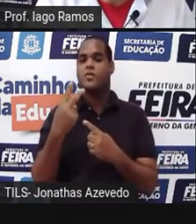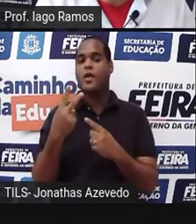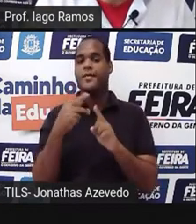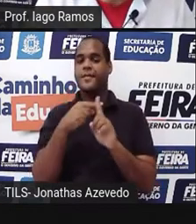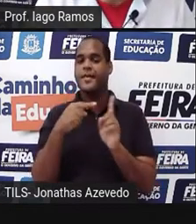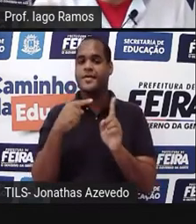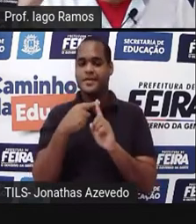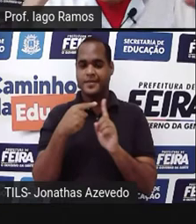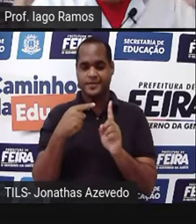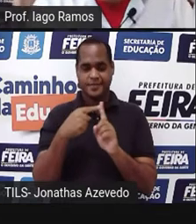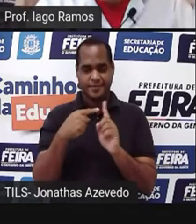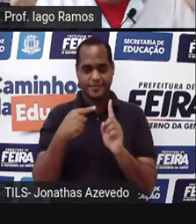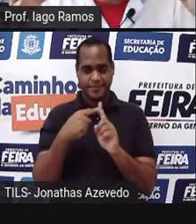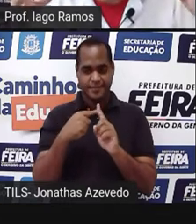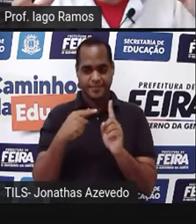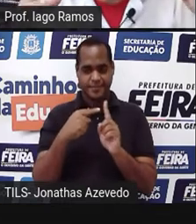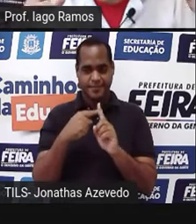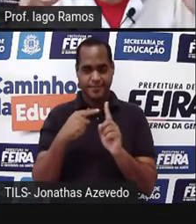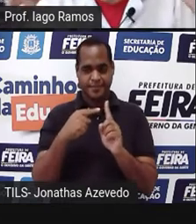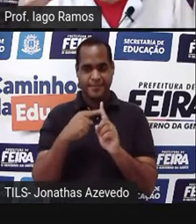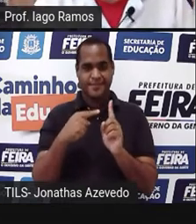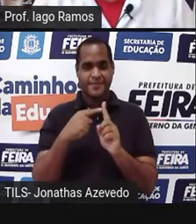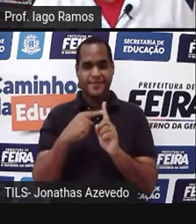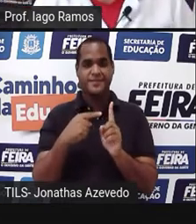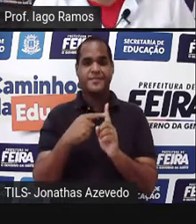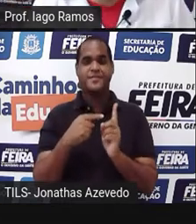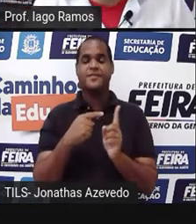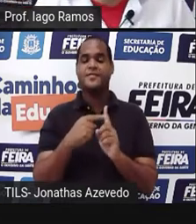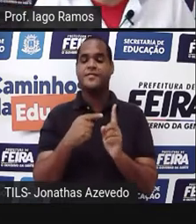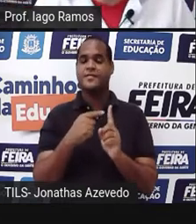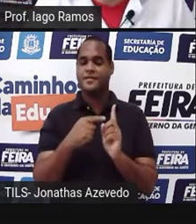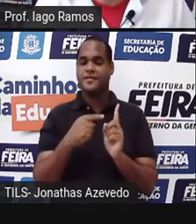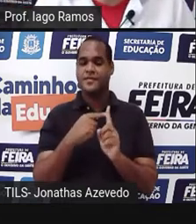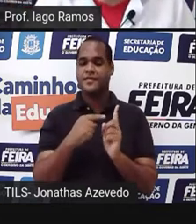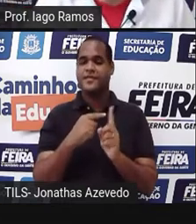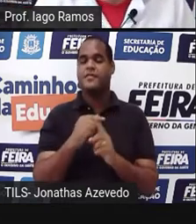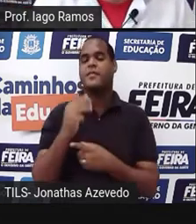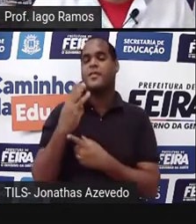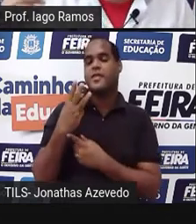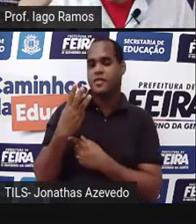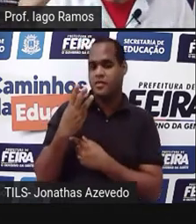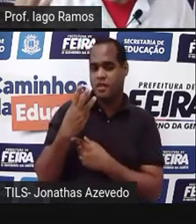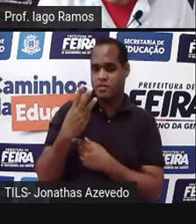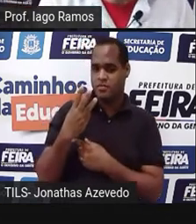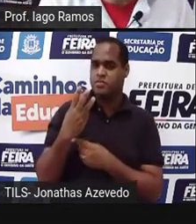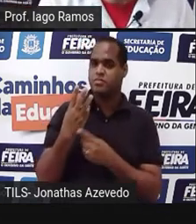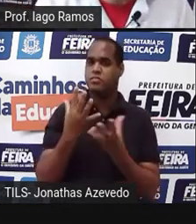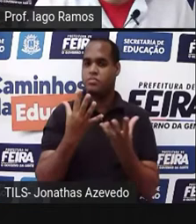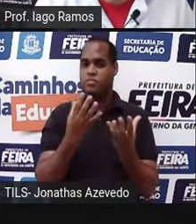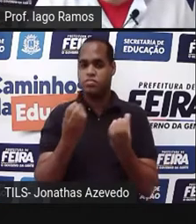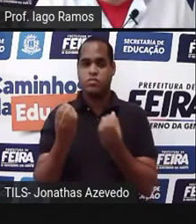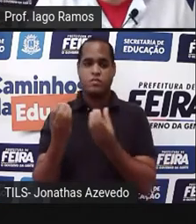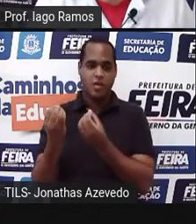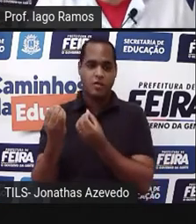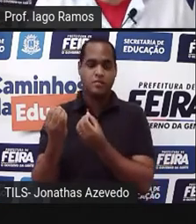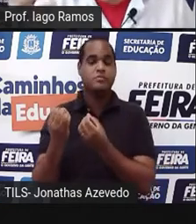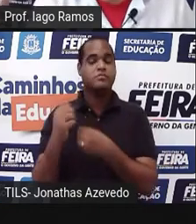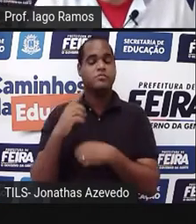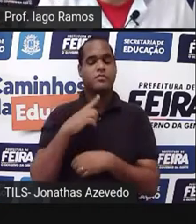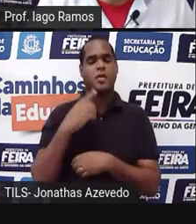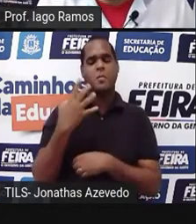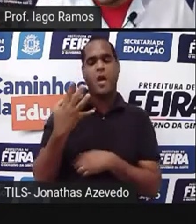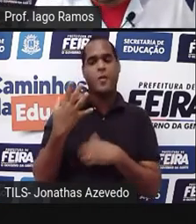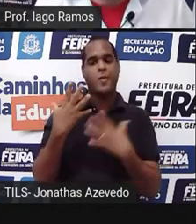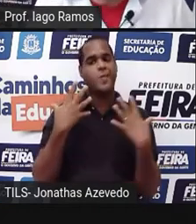Dois, se você entendeu, sei lá, metade das coisas que a gente falou aqui. A maioria das coisas, o número 3,